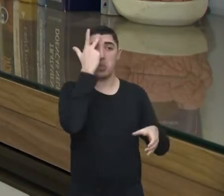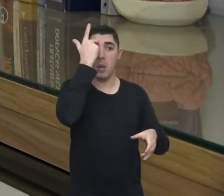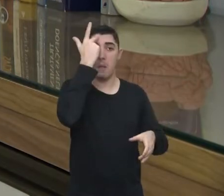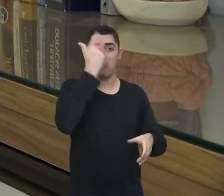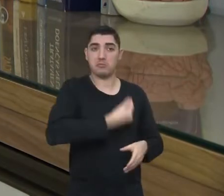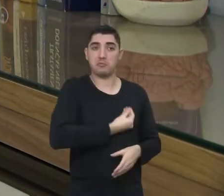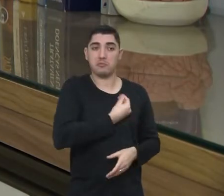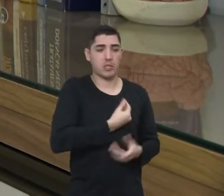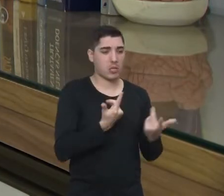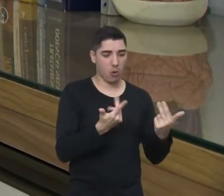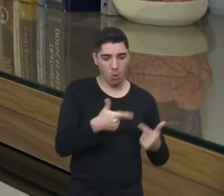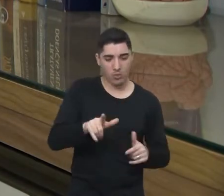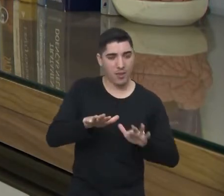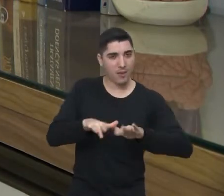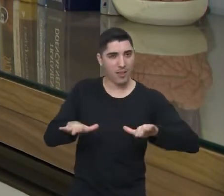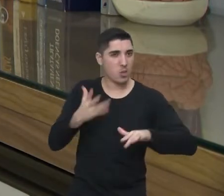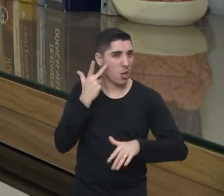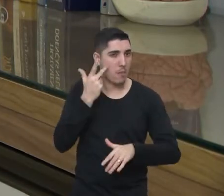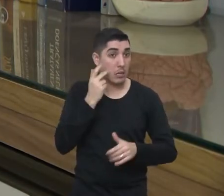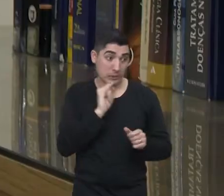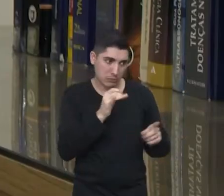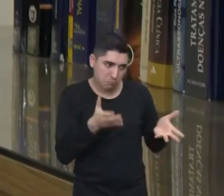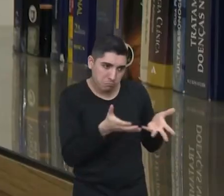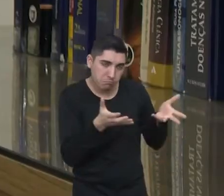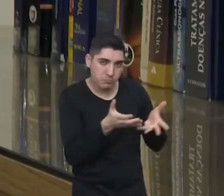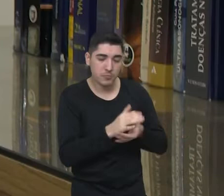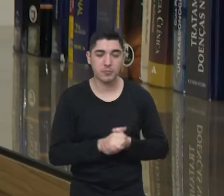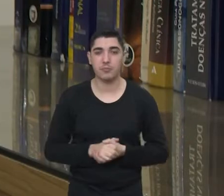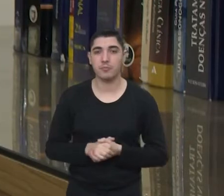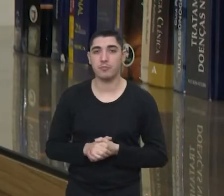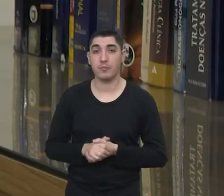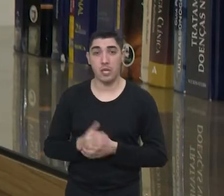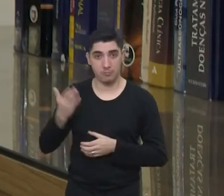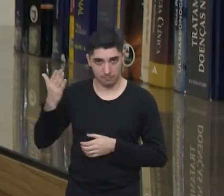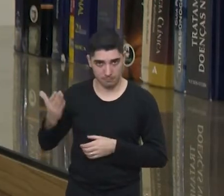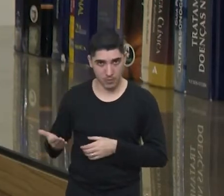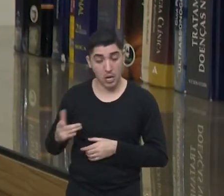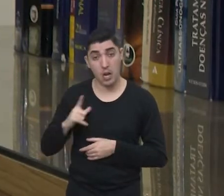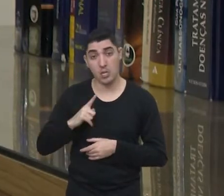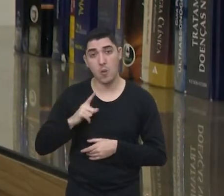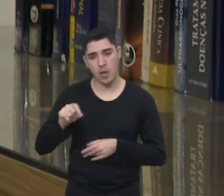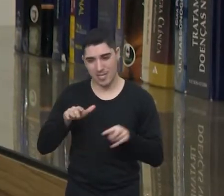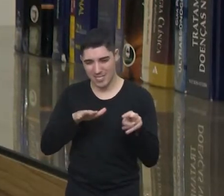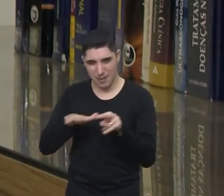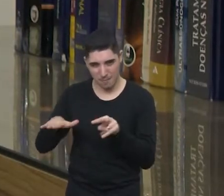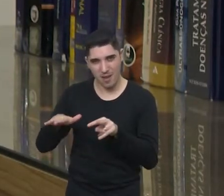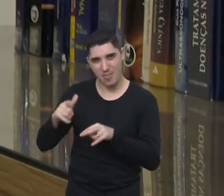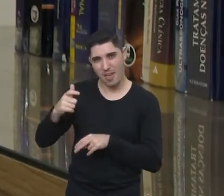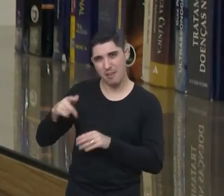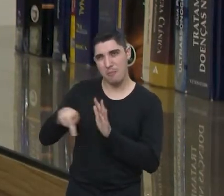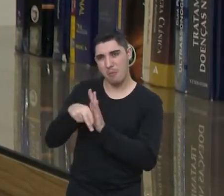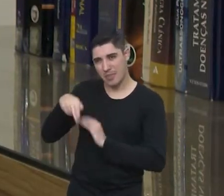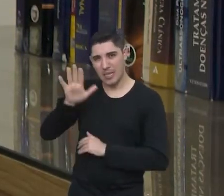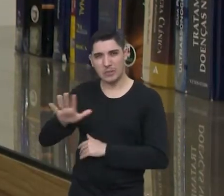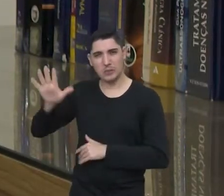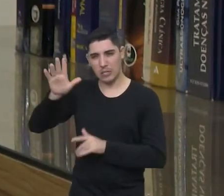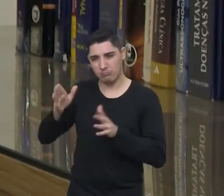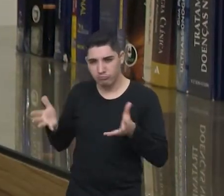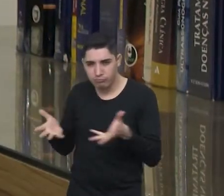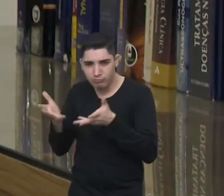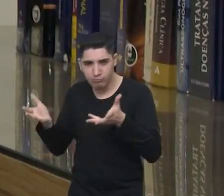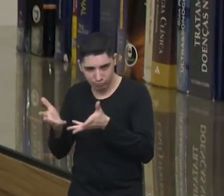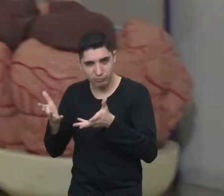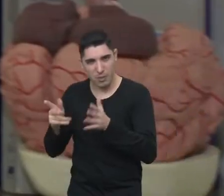criança normal quando bem estimulada. Para a neurologista, ações como a Semana Nacional da Pessoa com Deficiência